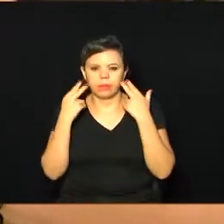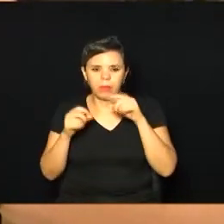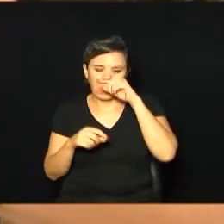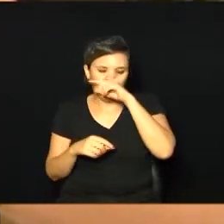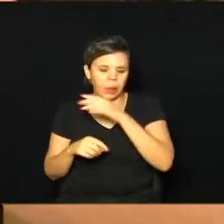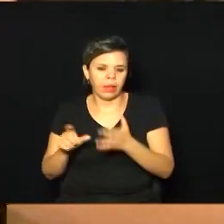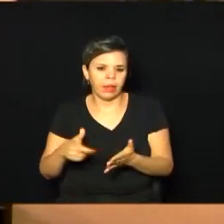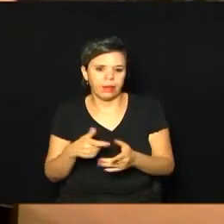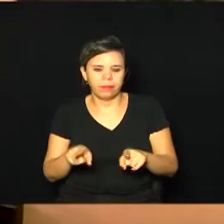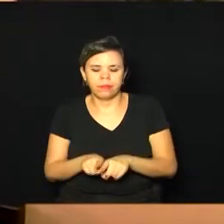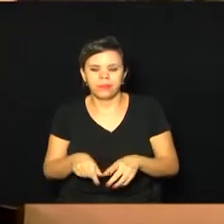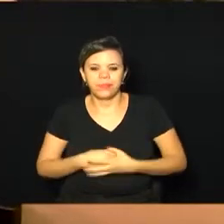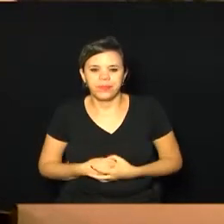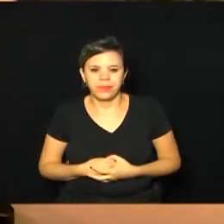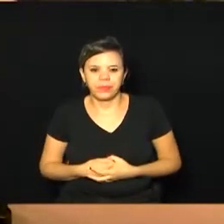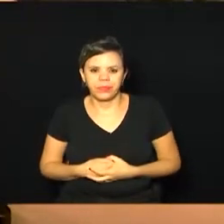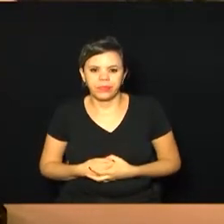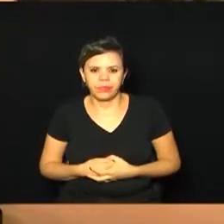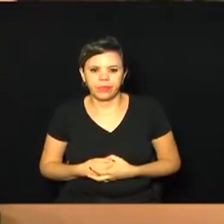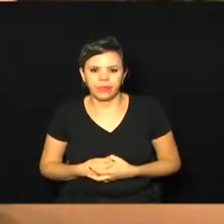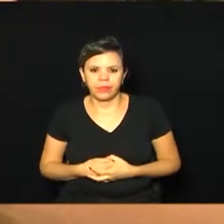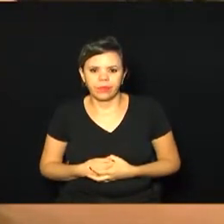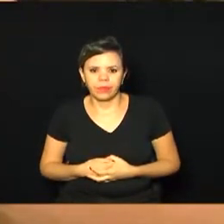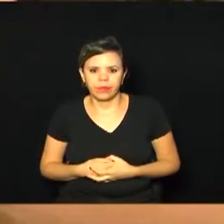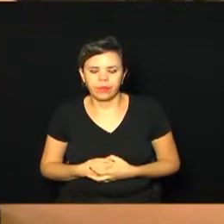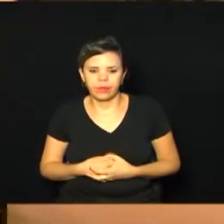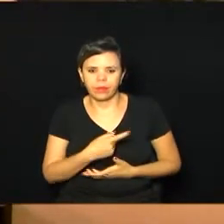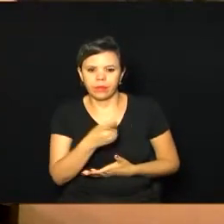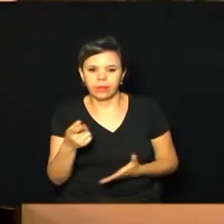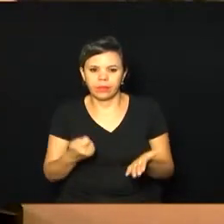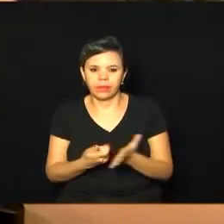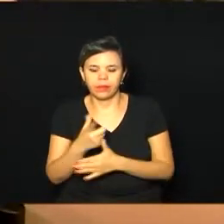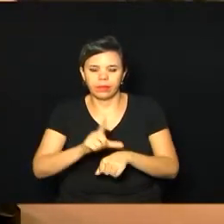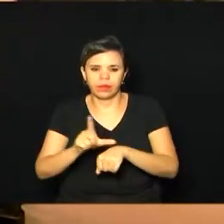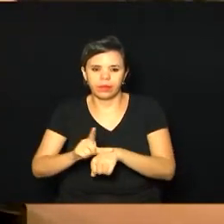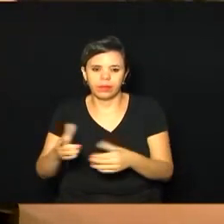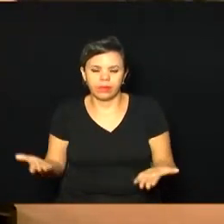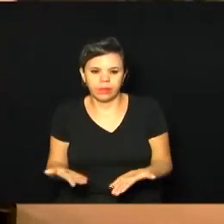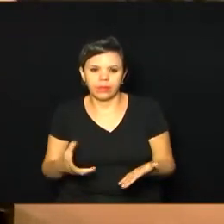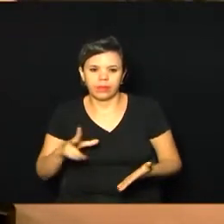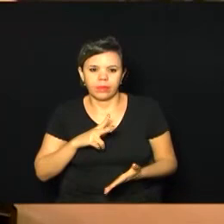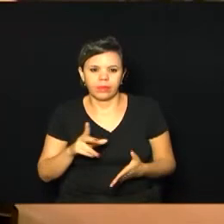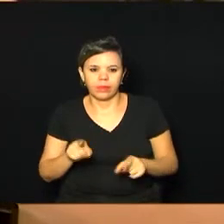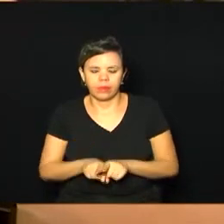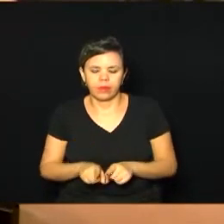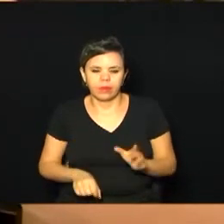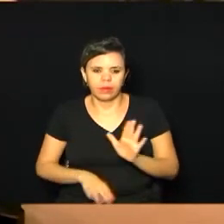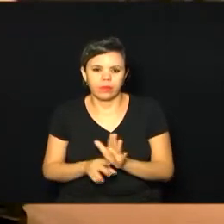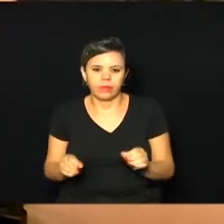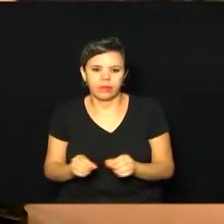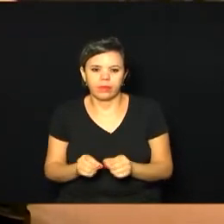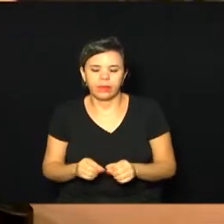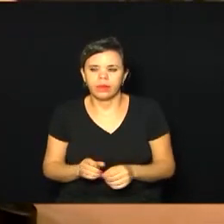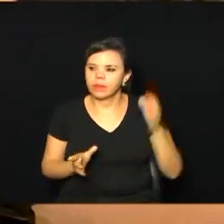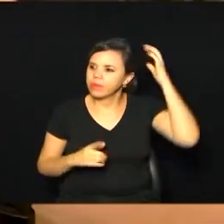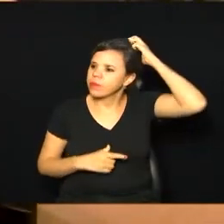fazer no cartão também. Então, toda a forma que você paga hoje no comércio, na iniciativa privada, isso também deve ser. Nós já